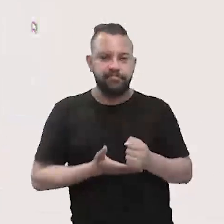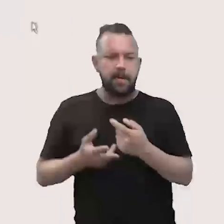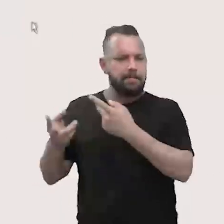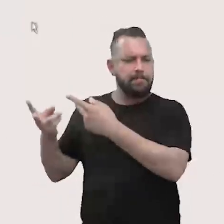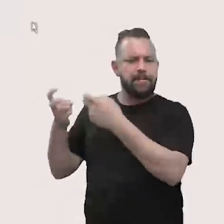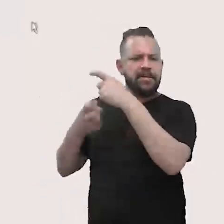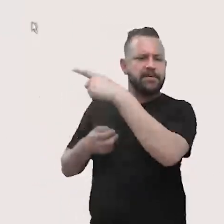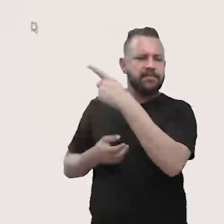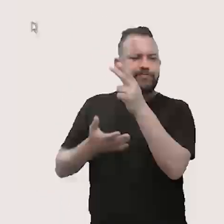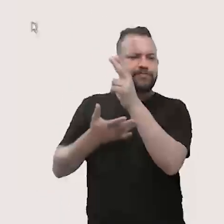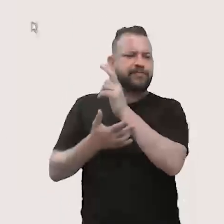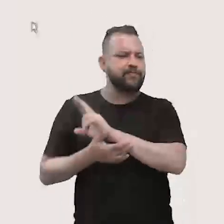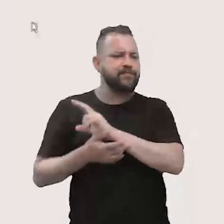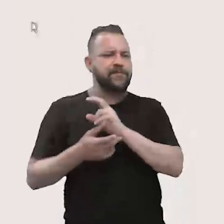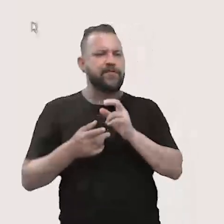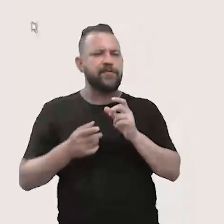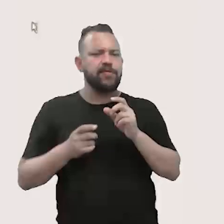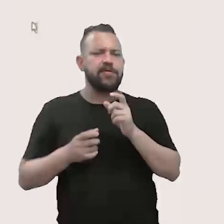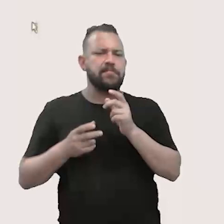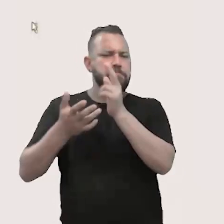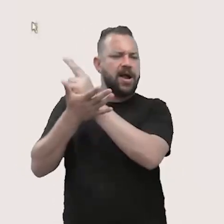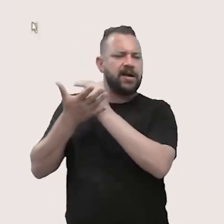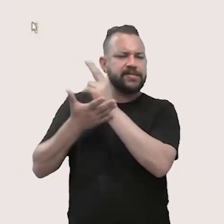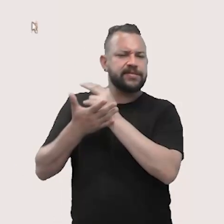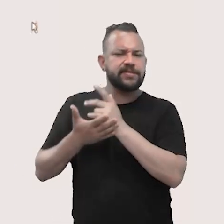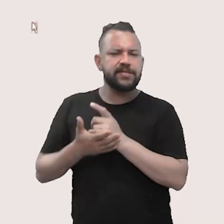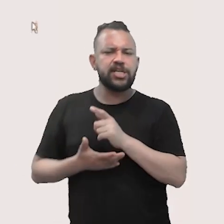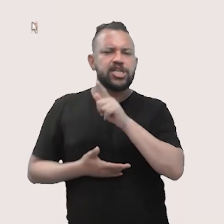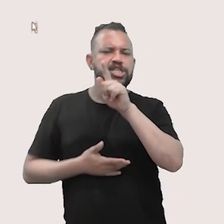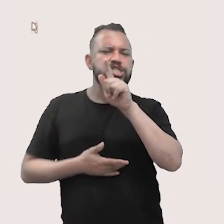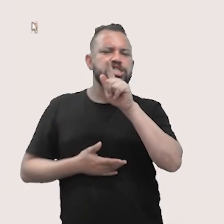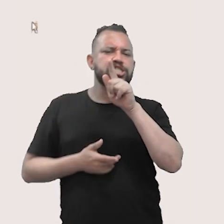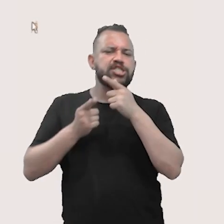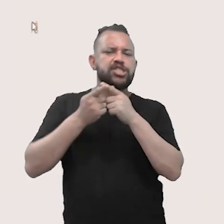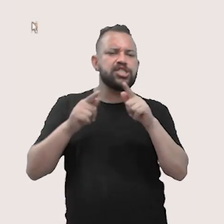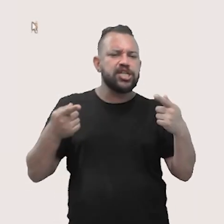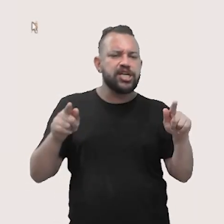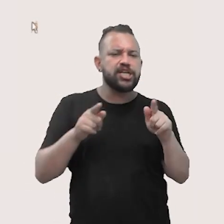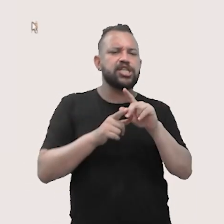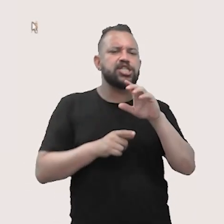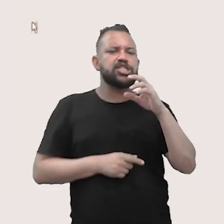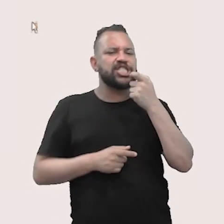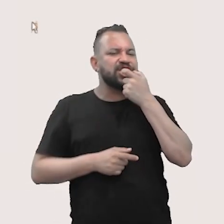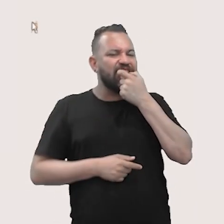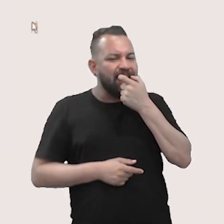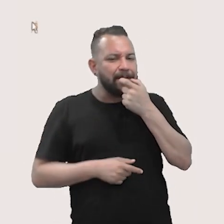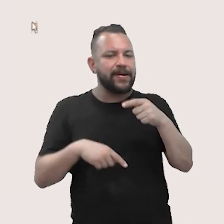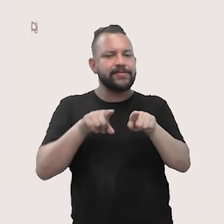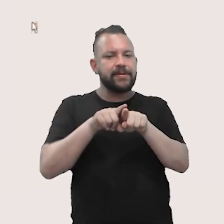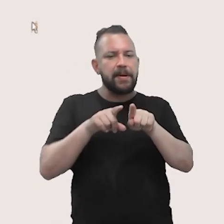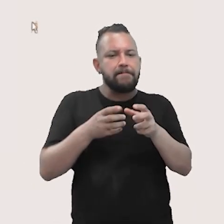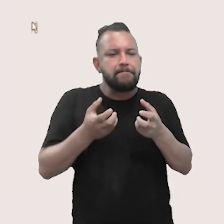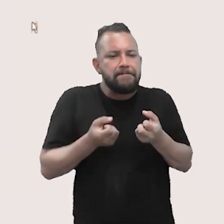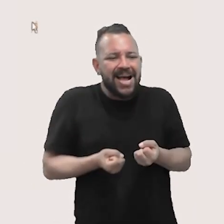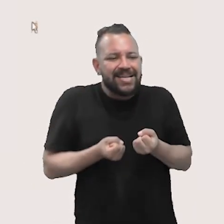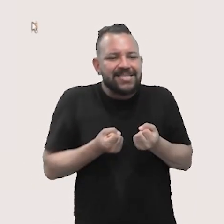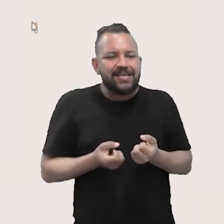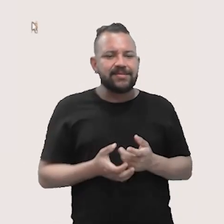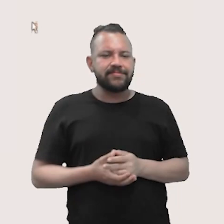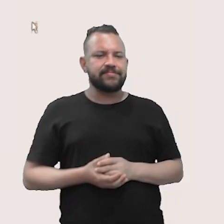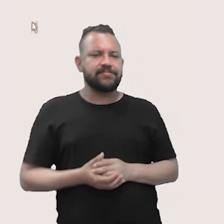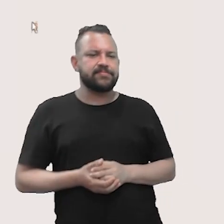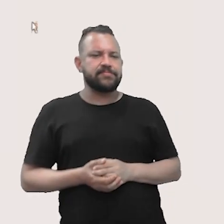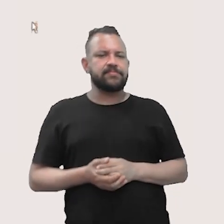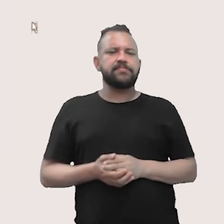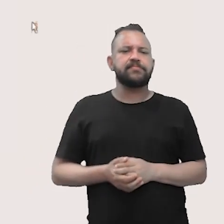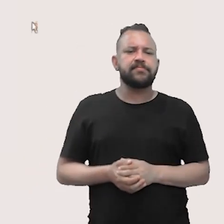Você percebe logo aí, ó, essa imagem. Gírias, chapa, massa. Galera,